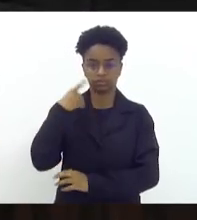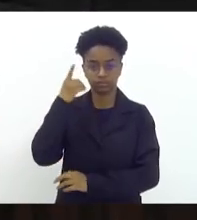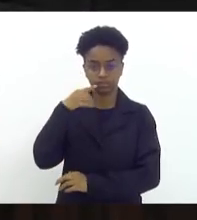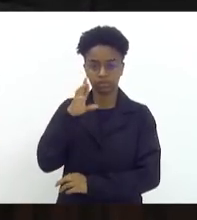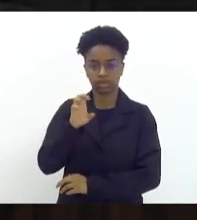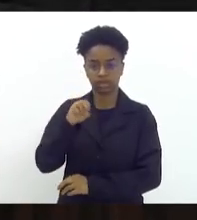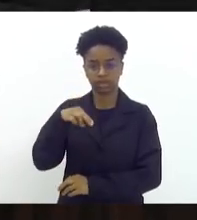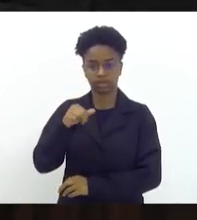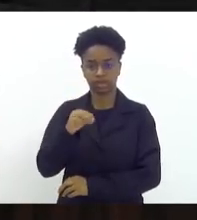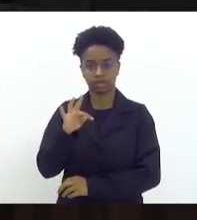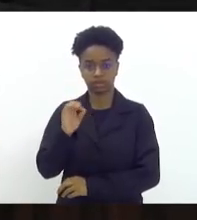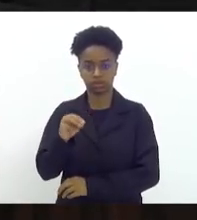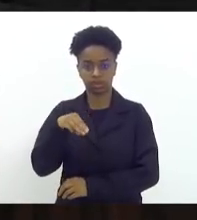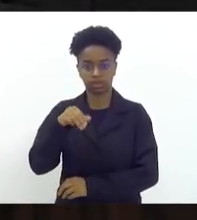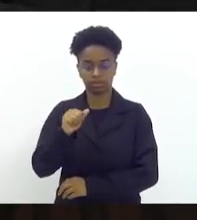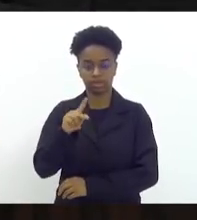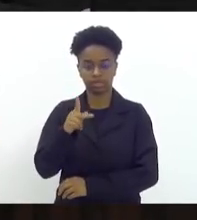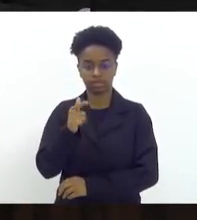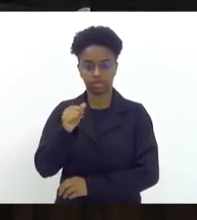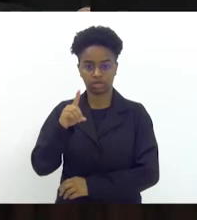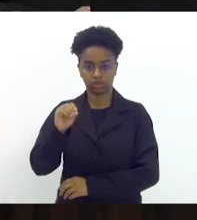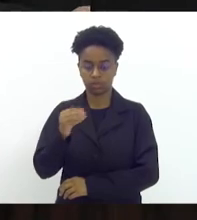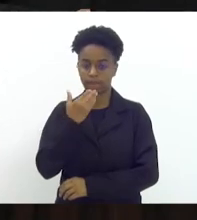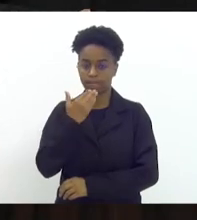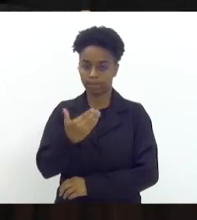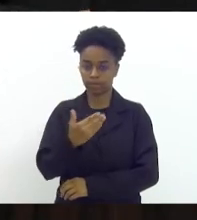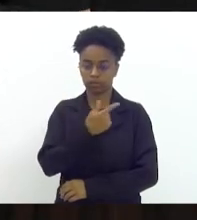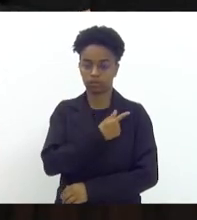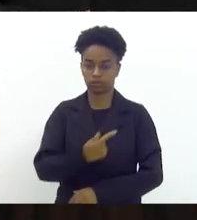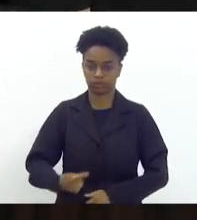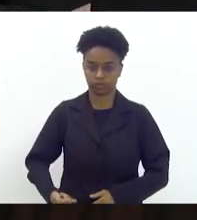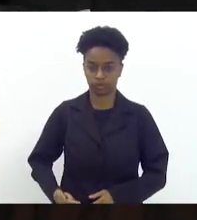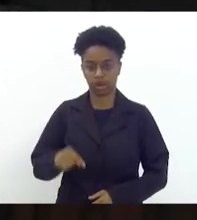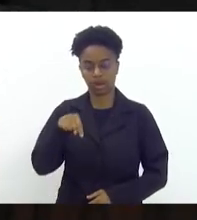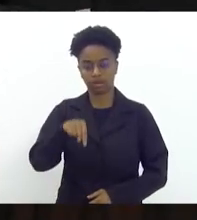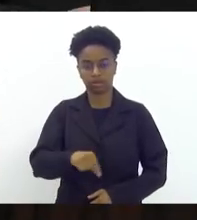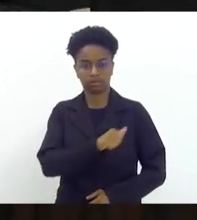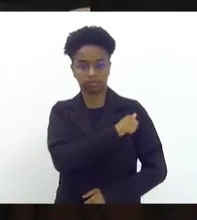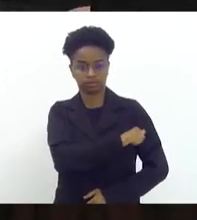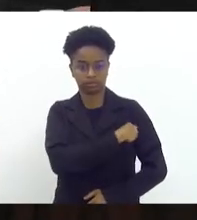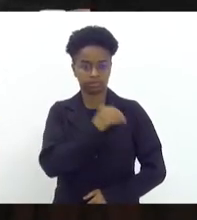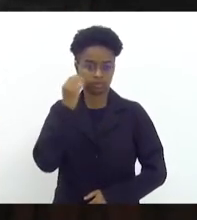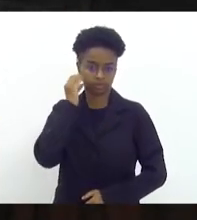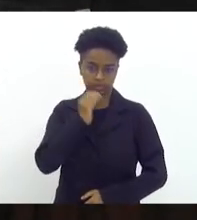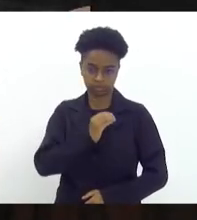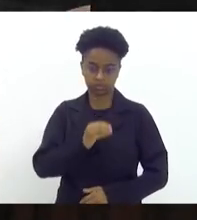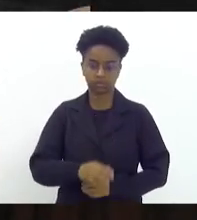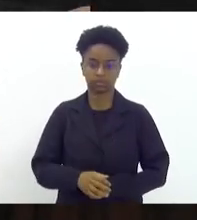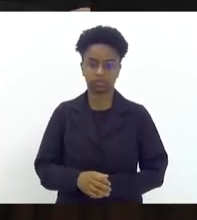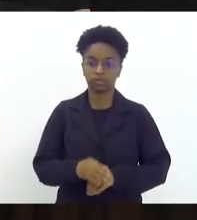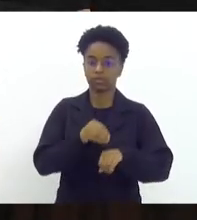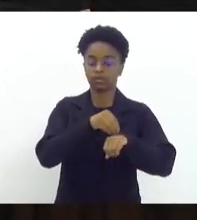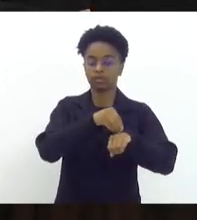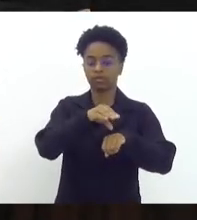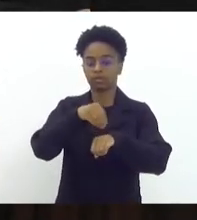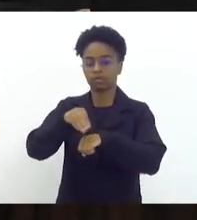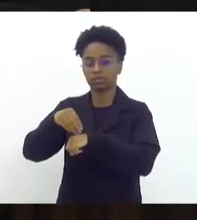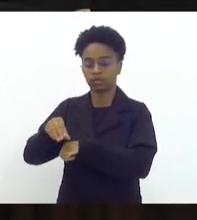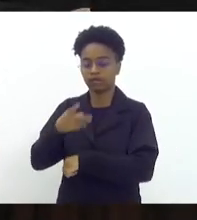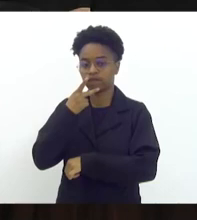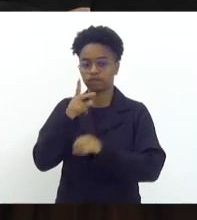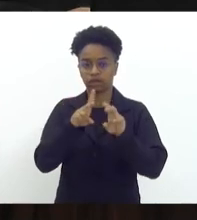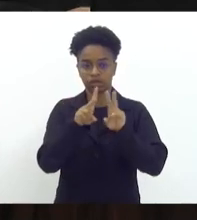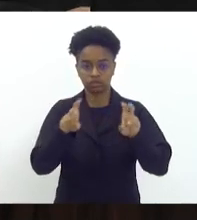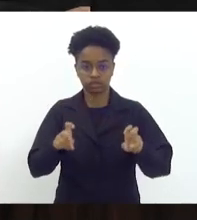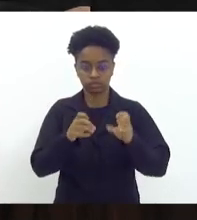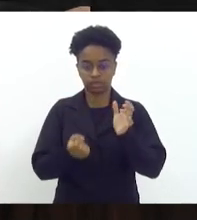Deputado Renato Machado que solicitam Excelentíssimo Senhor governador do Estado do Rio de Janeiro Cláudio Castro o envio de mensagem dispondo